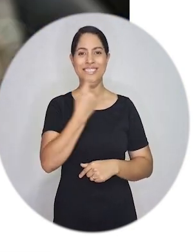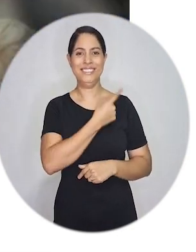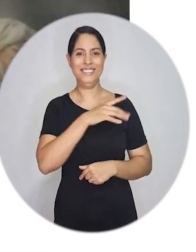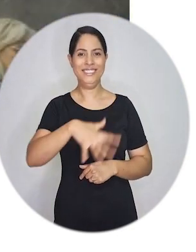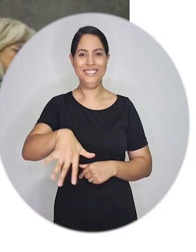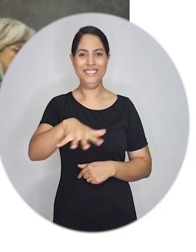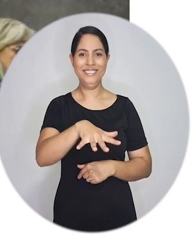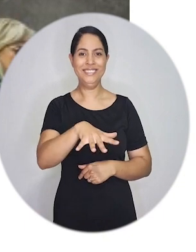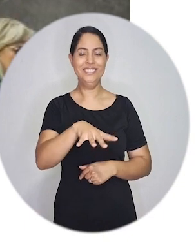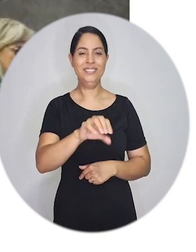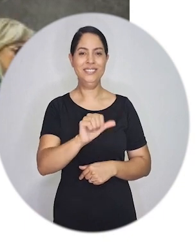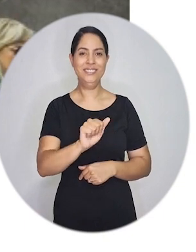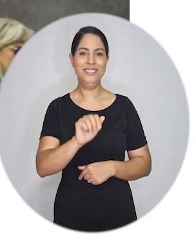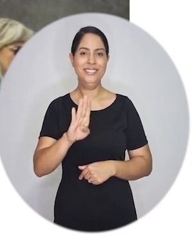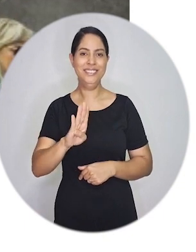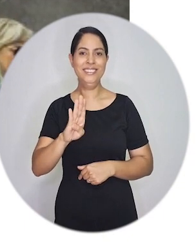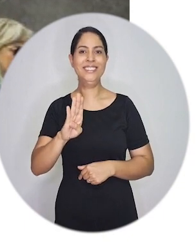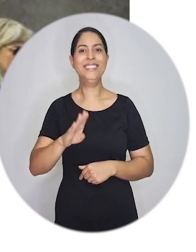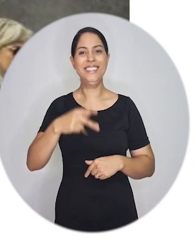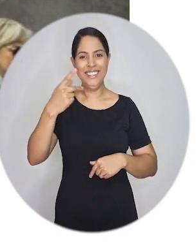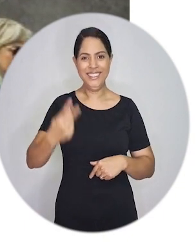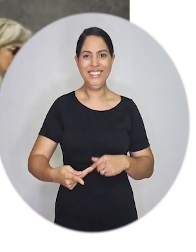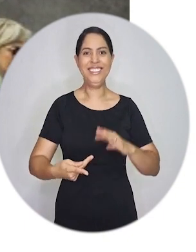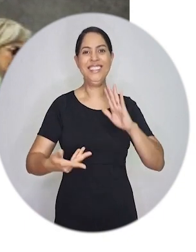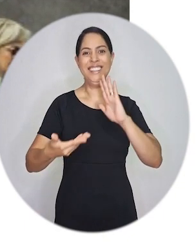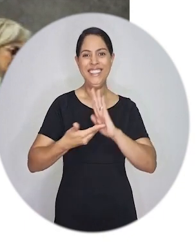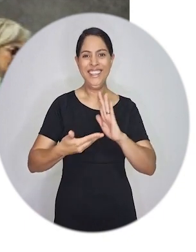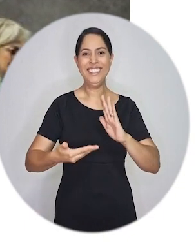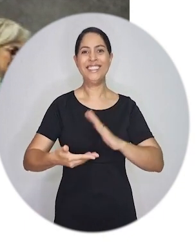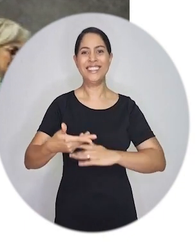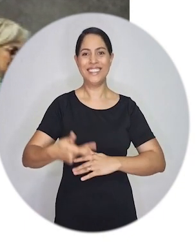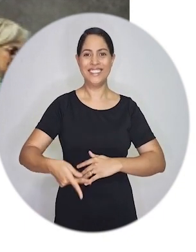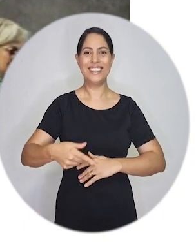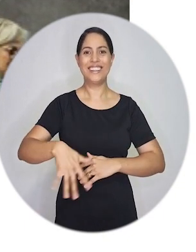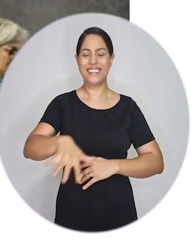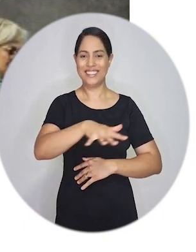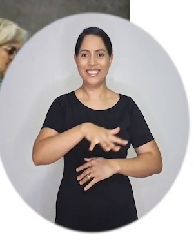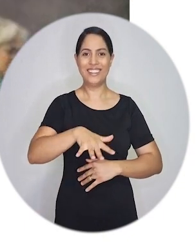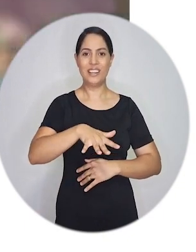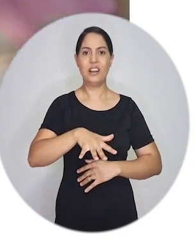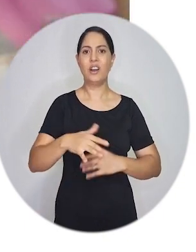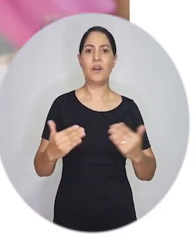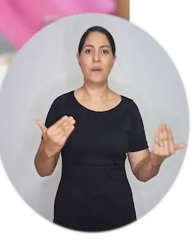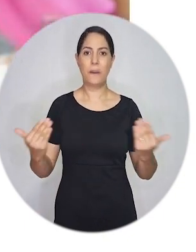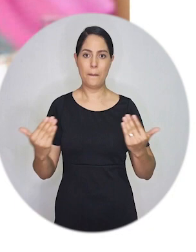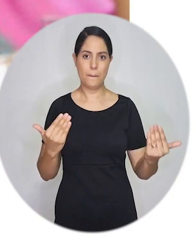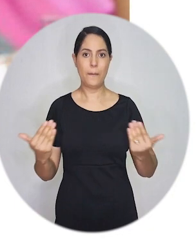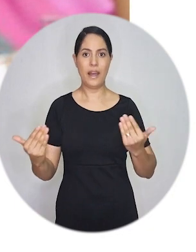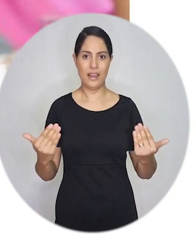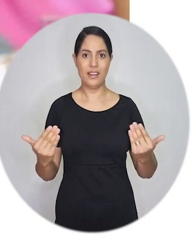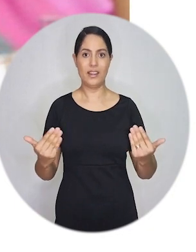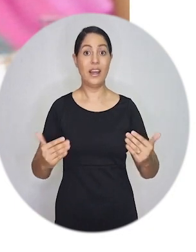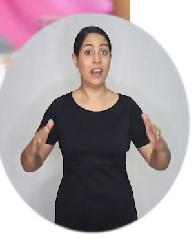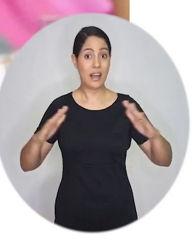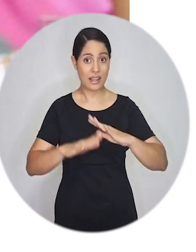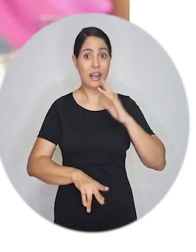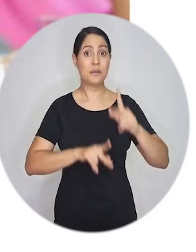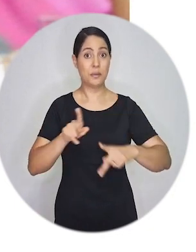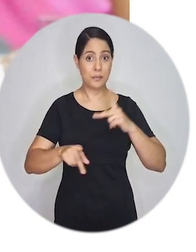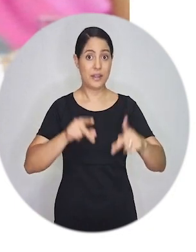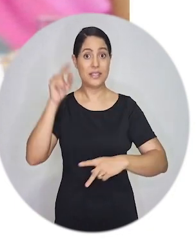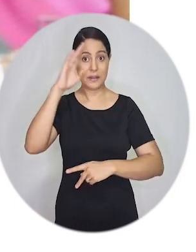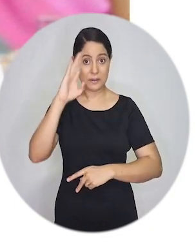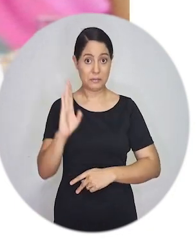a Casa da Advocacia, que é a Casa da Cidadania Brasileira, e que também é e sempre será de todos